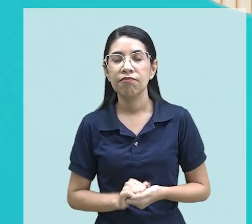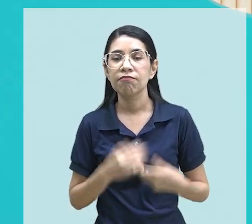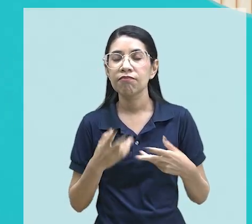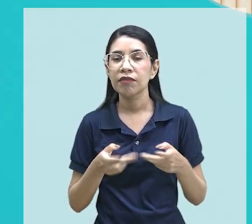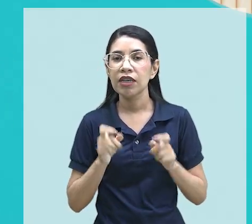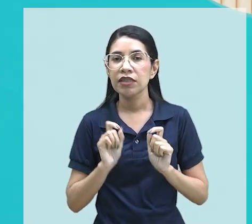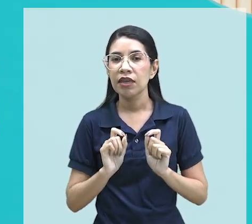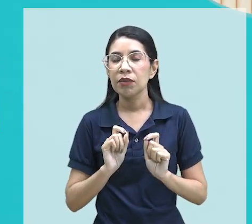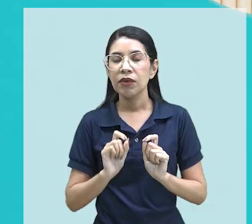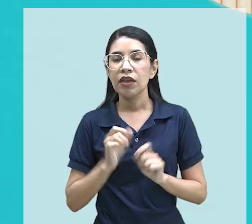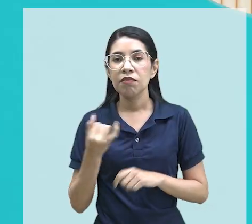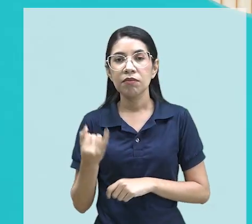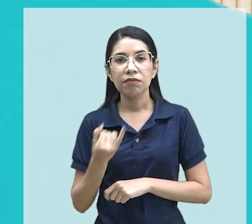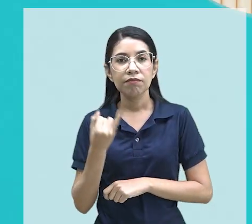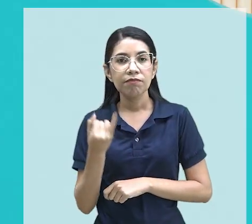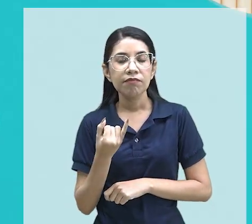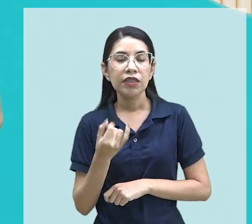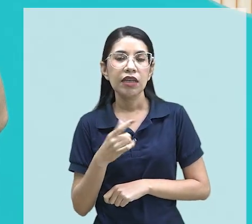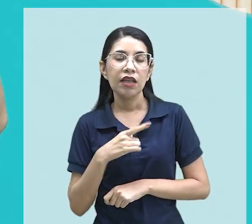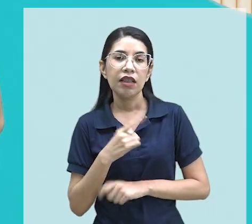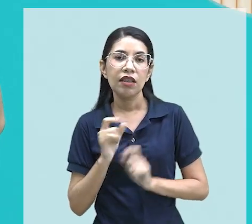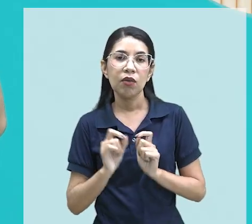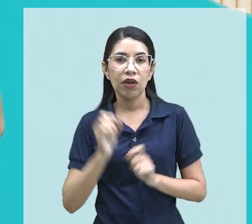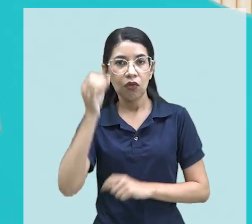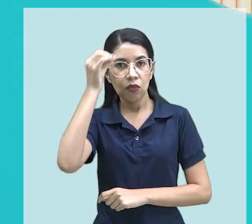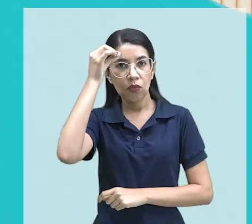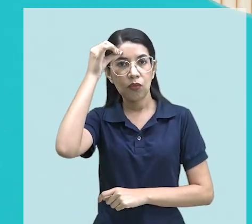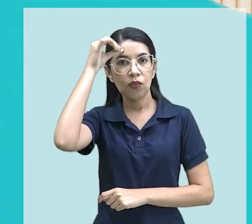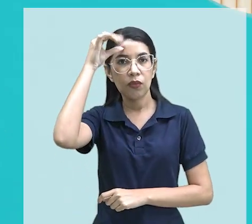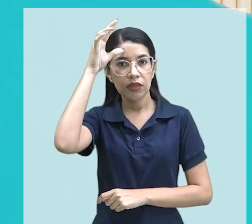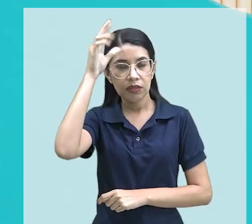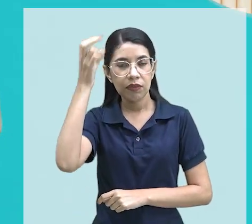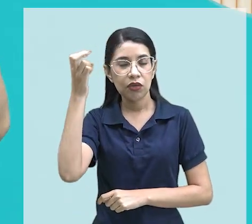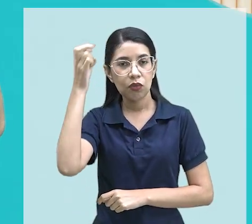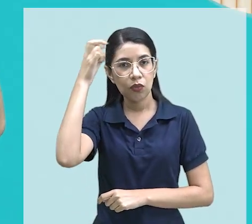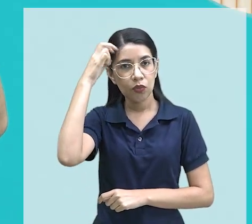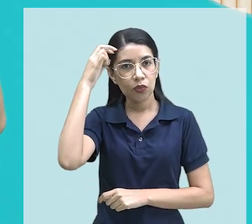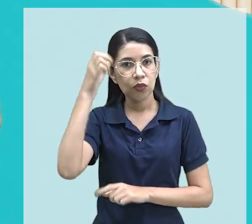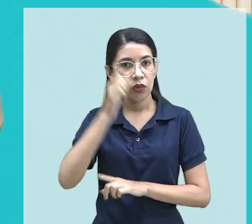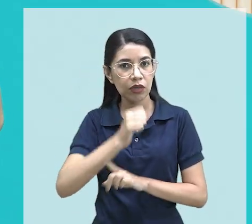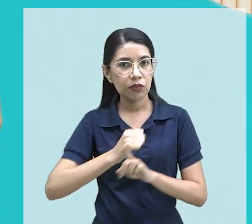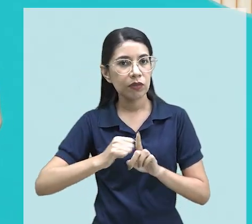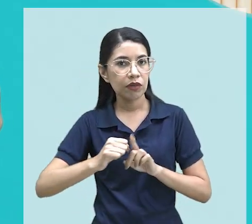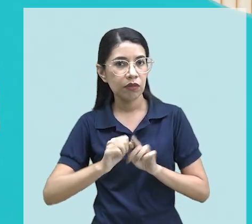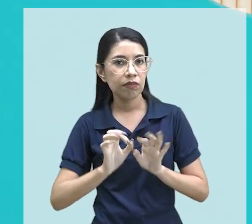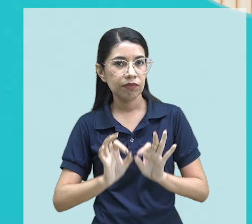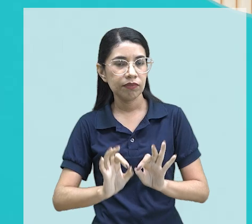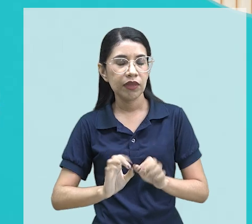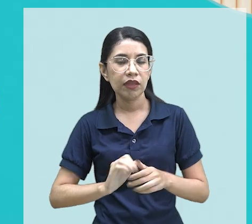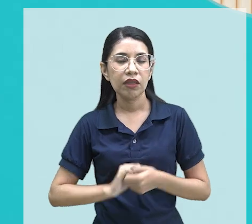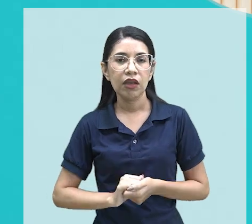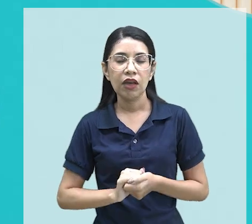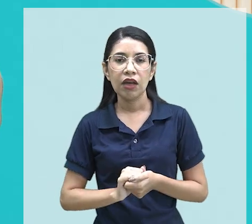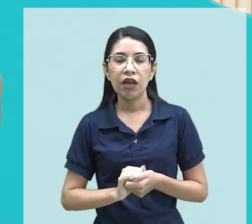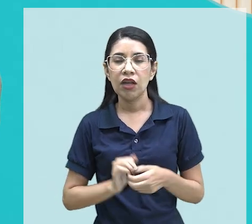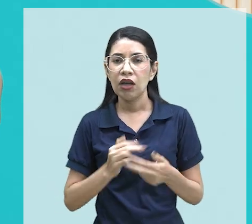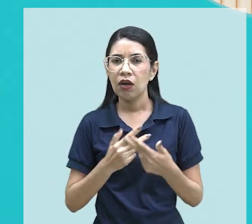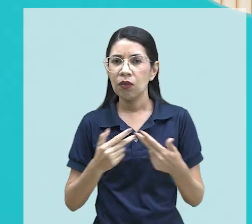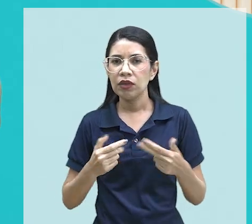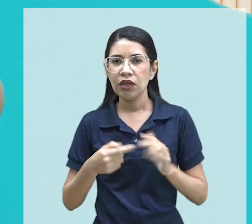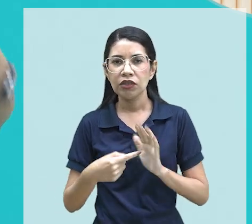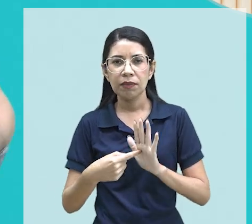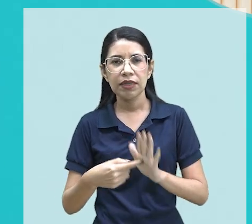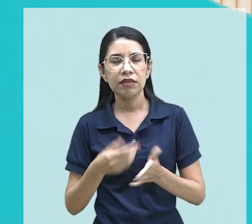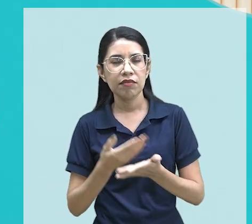como é importante, né, você ter esse cuidado com esse repertório sociocultural. Tudo que nós trabalhamos